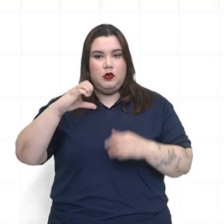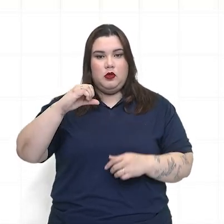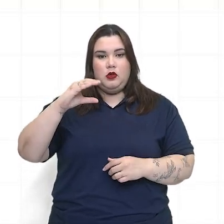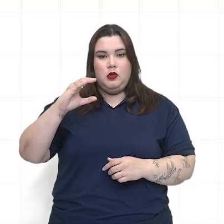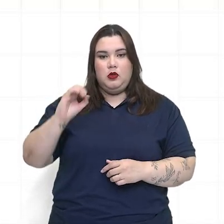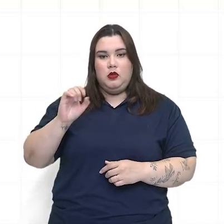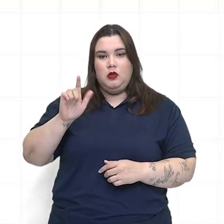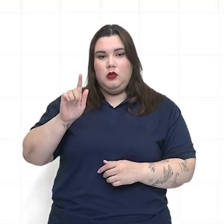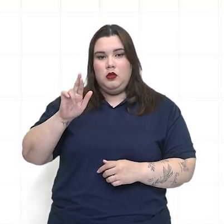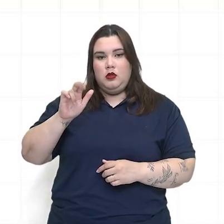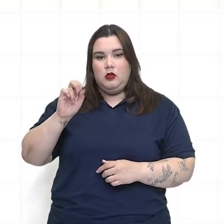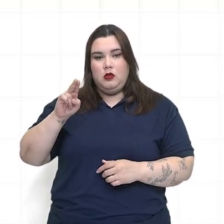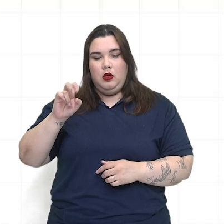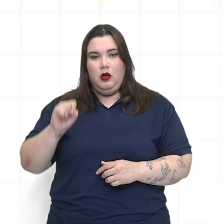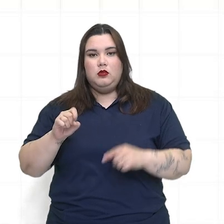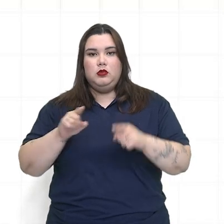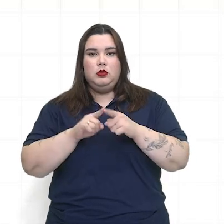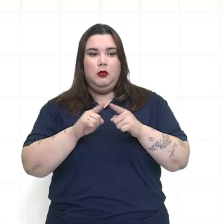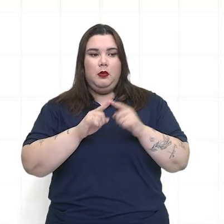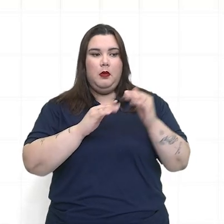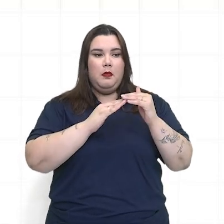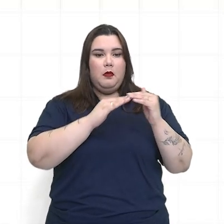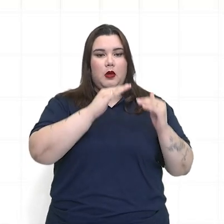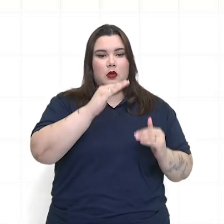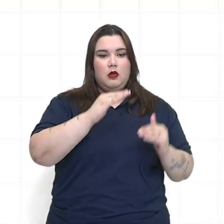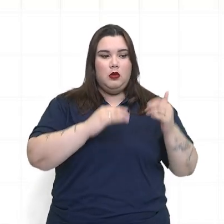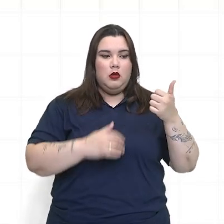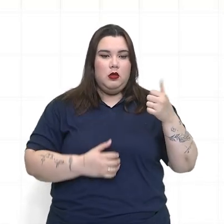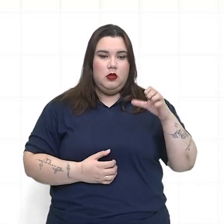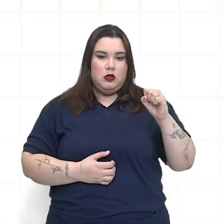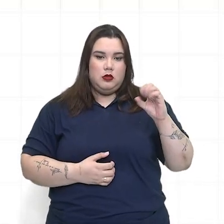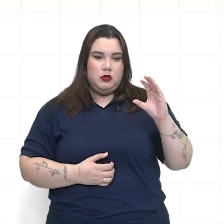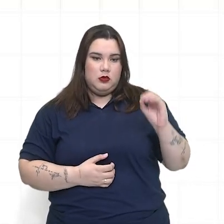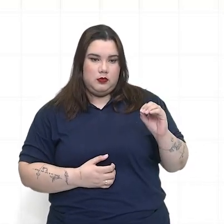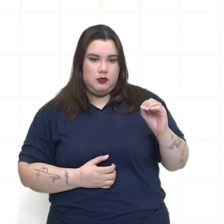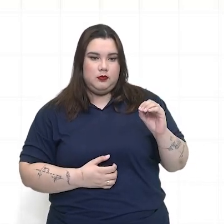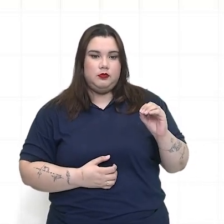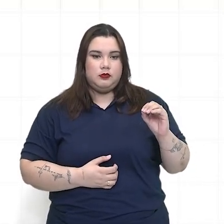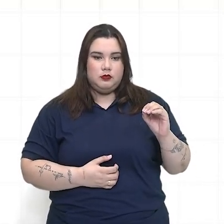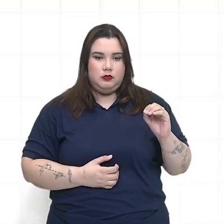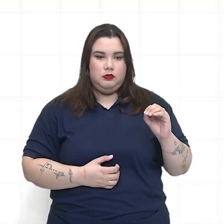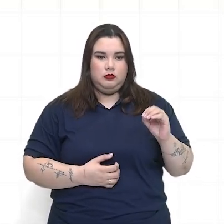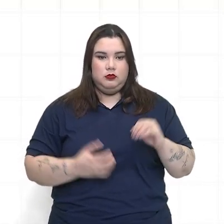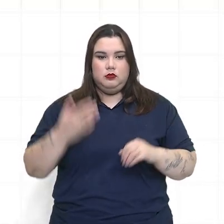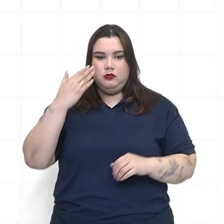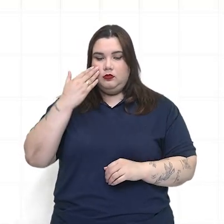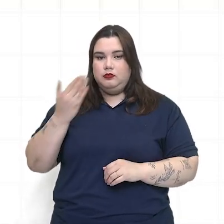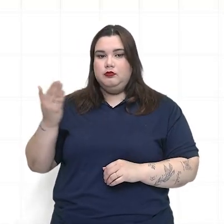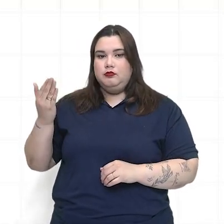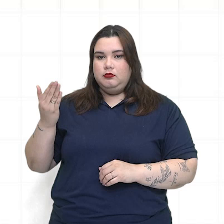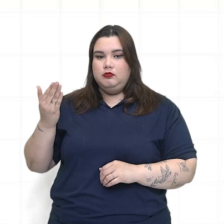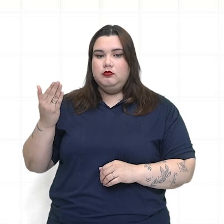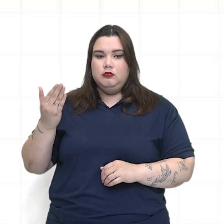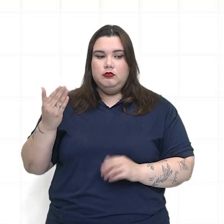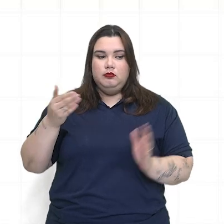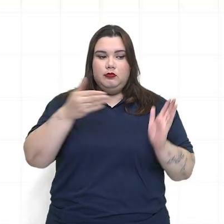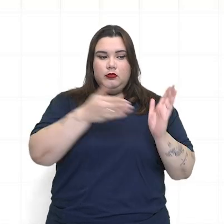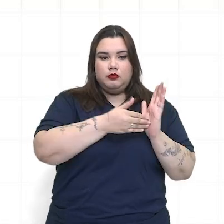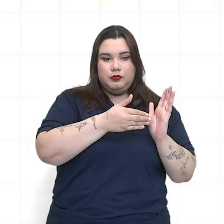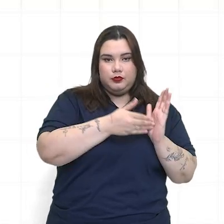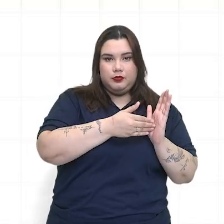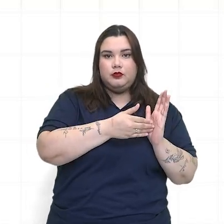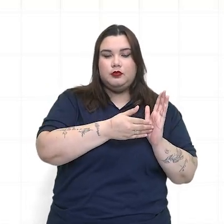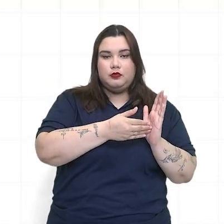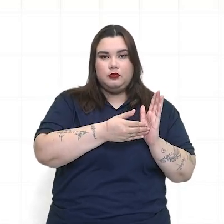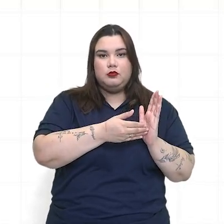90 graus e menor que 180. 180 está bem aqui, né? Que é o limite do